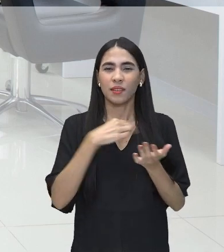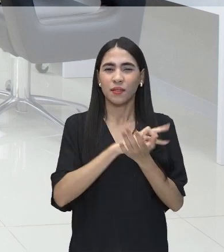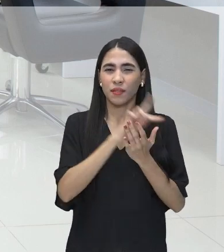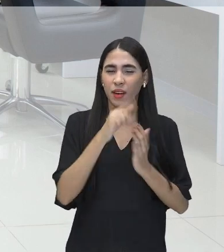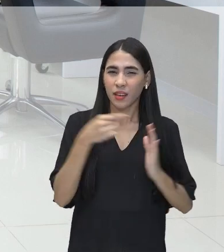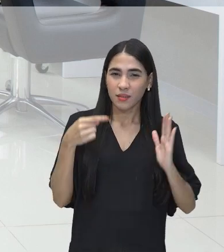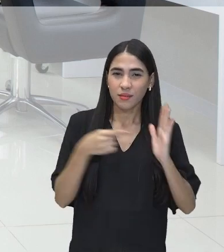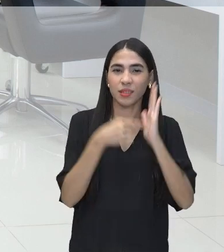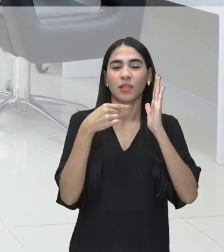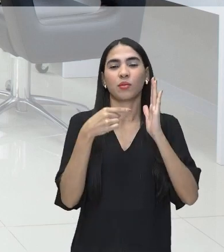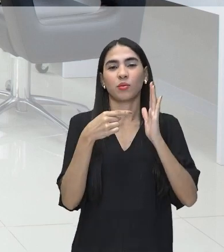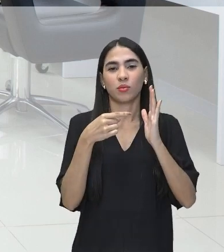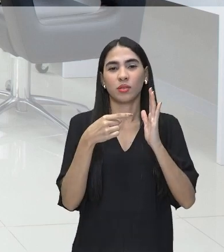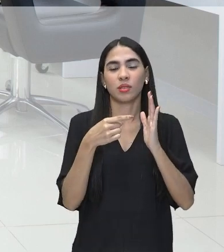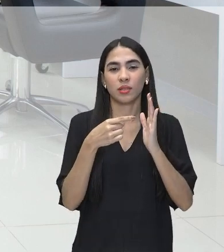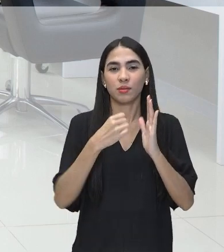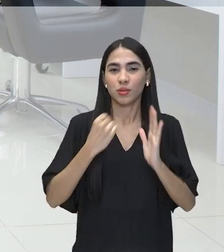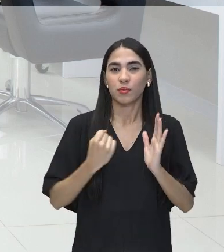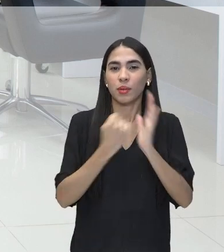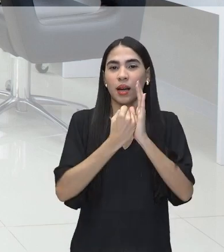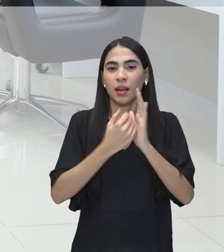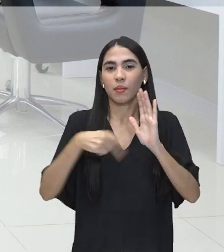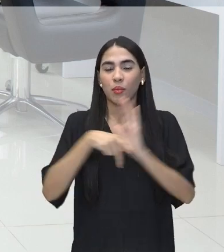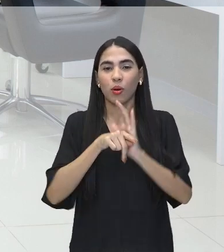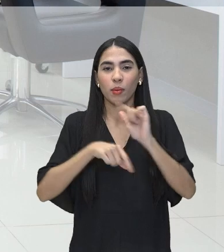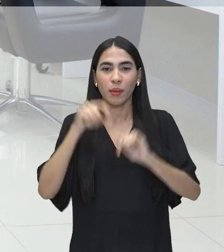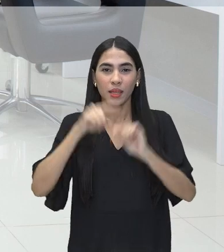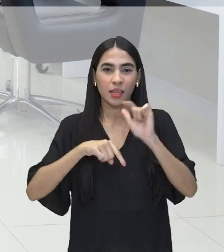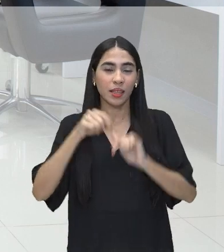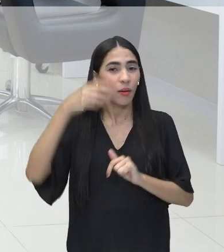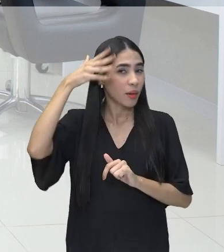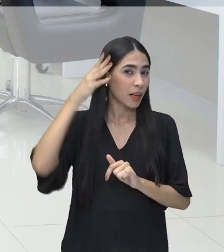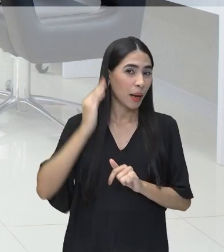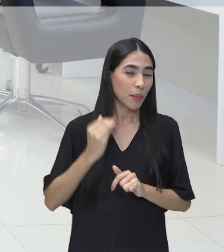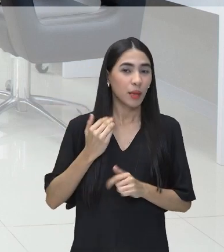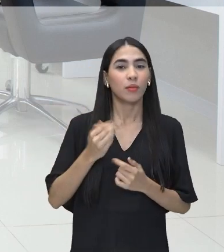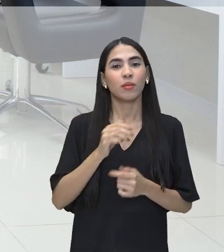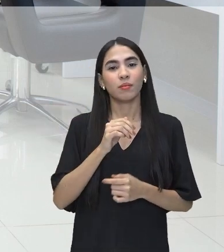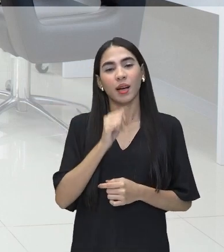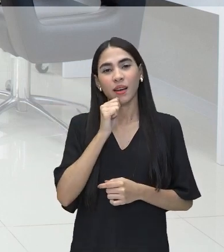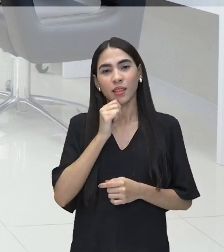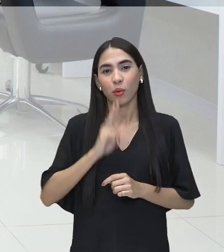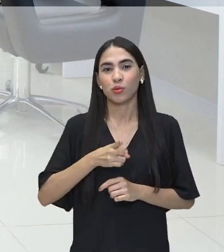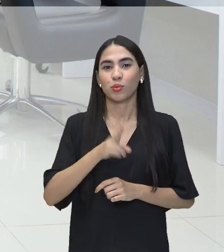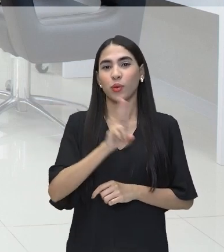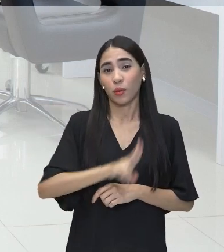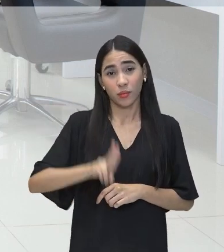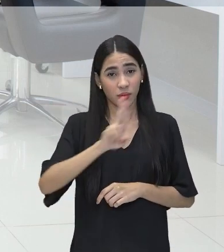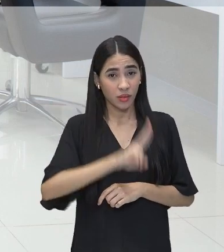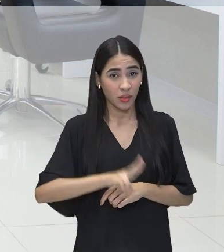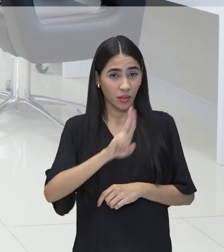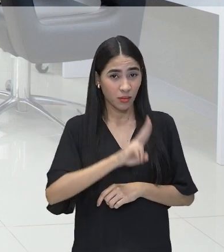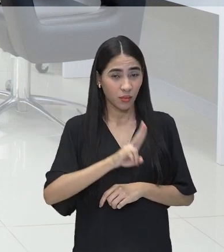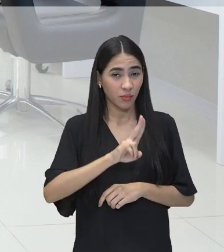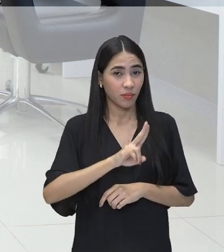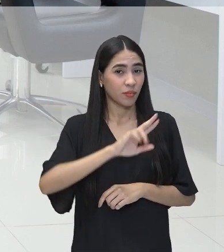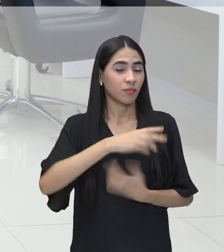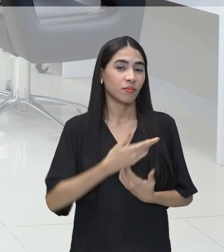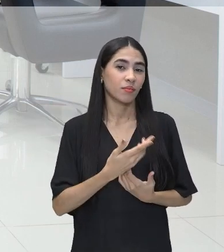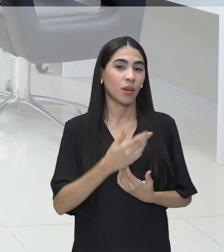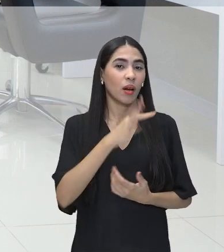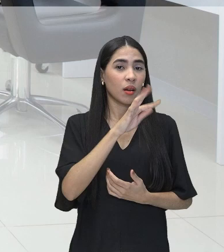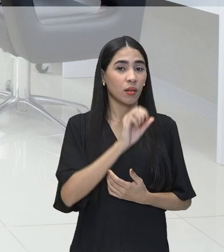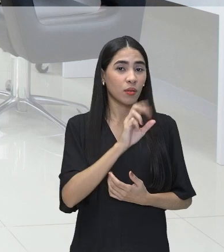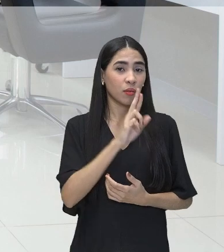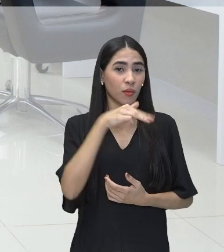de denúncias de marcas de cosméticos que infringem a norma. Não é que a presença do